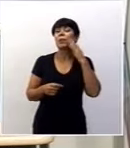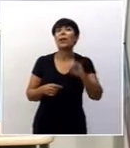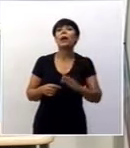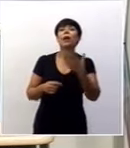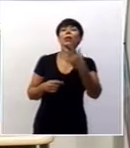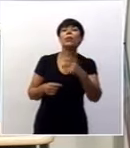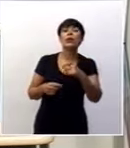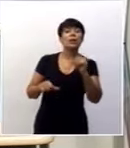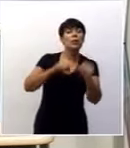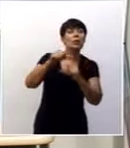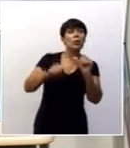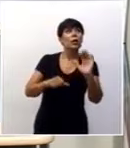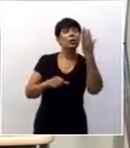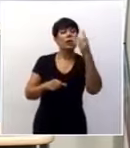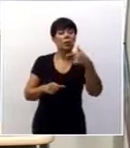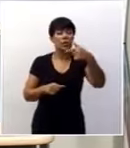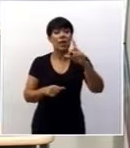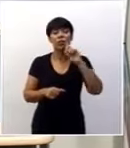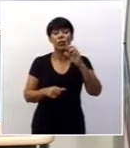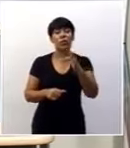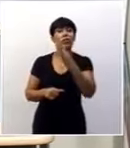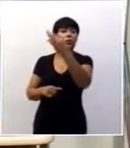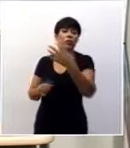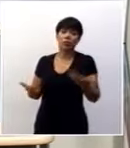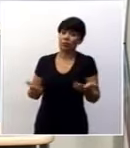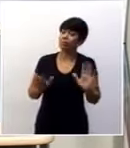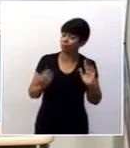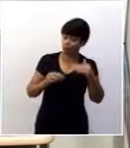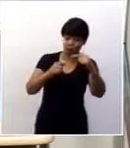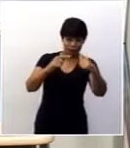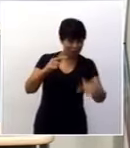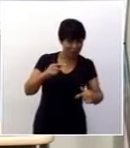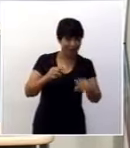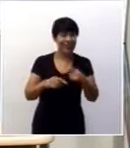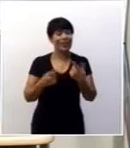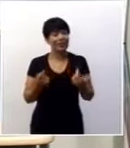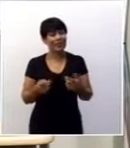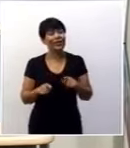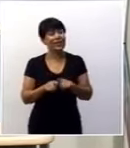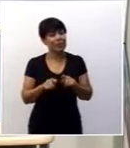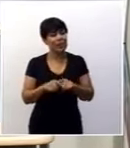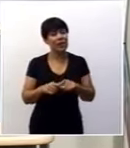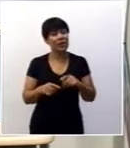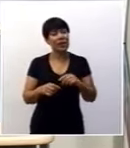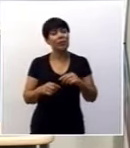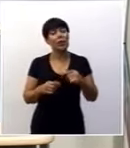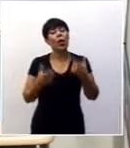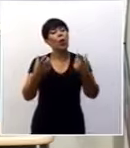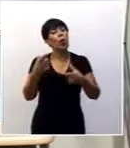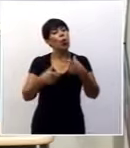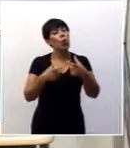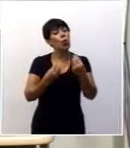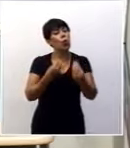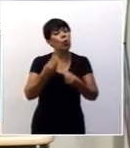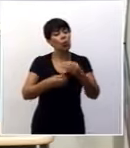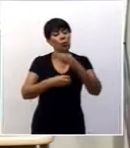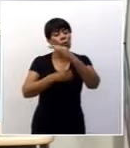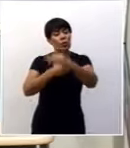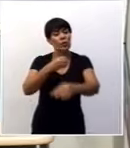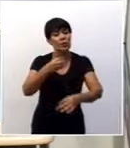fria daqui 7 dias. Não faz sentido isso, tá? Então, a gente também fala das órbitas dos satélites, né? Então,